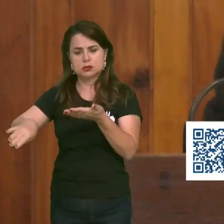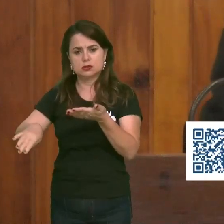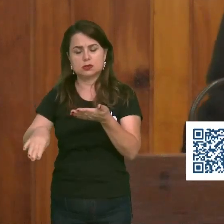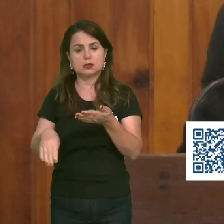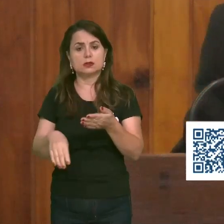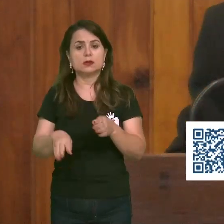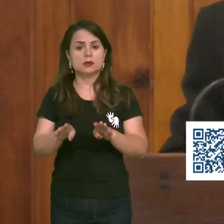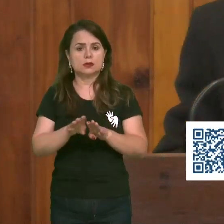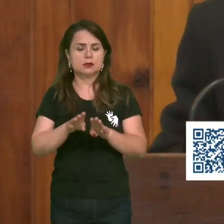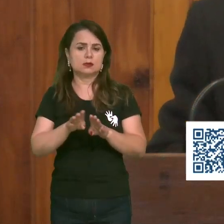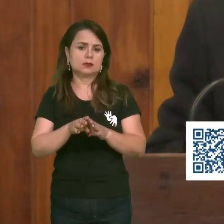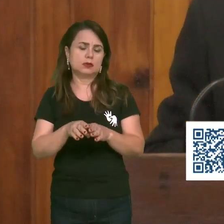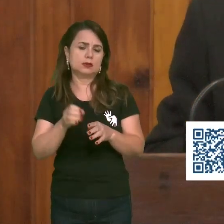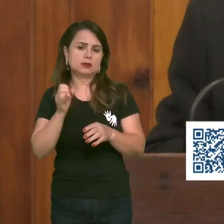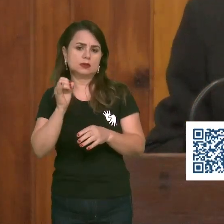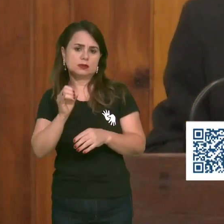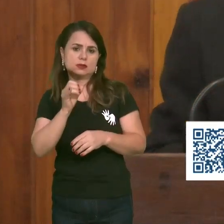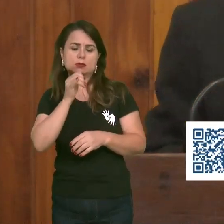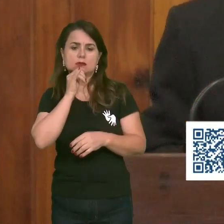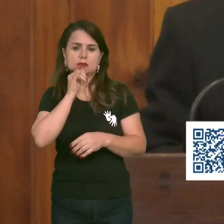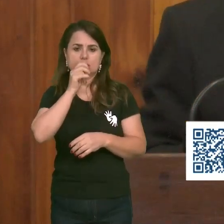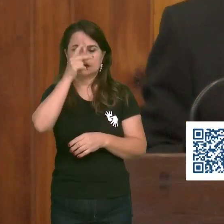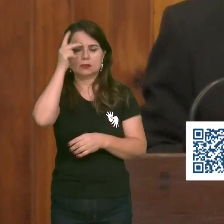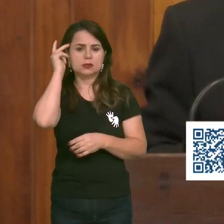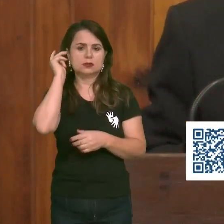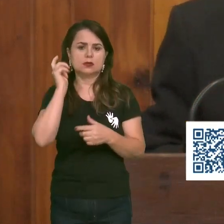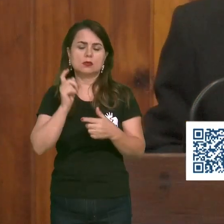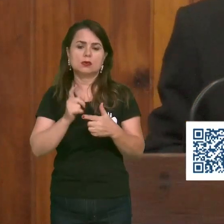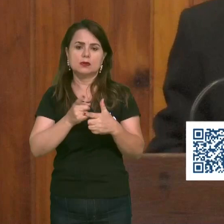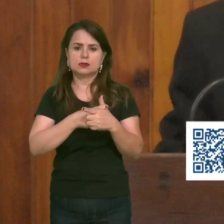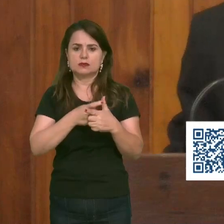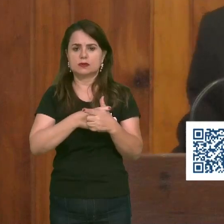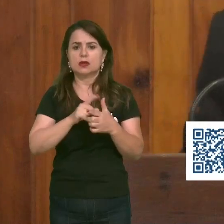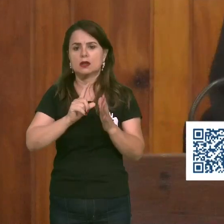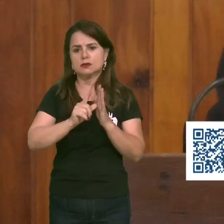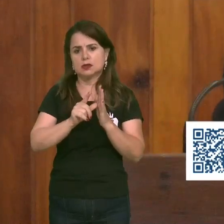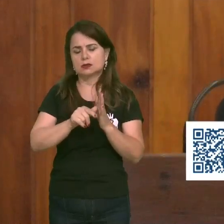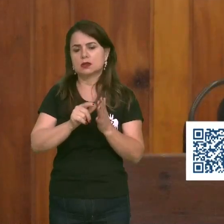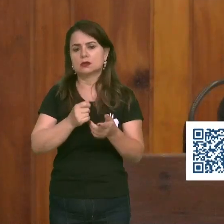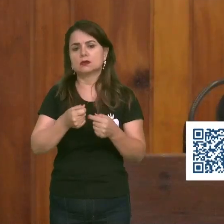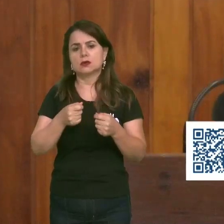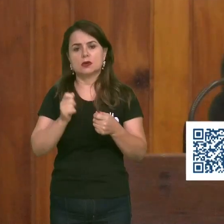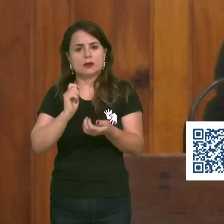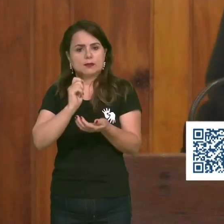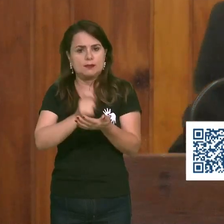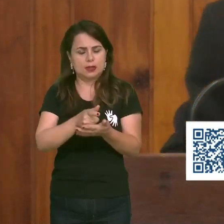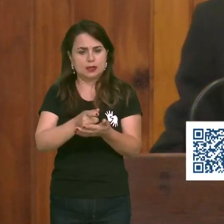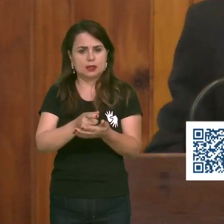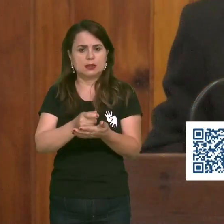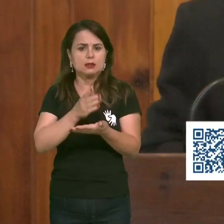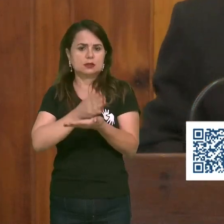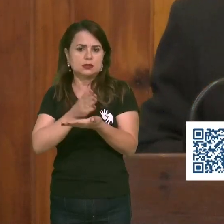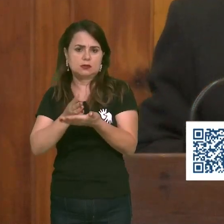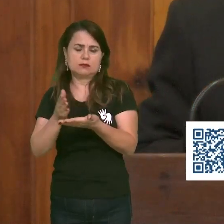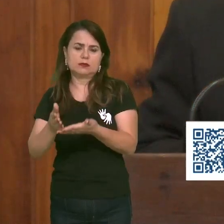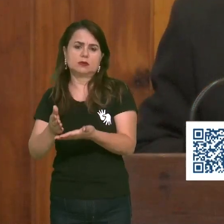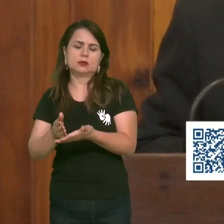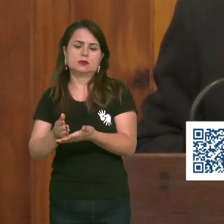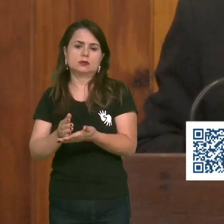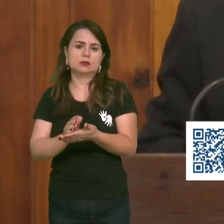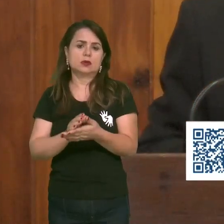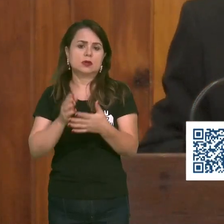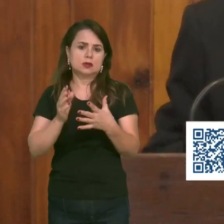e ainda concede condições de parcelamentos atrativos É lógico que a população acabar aderindo todos esses pagamentos